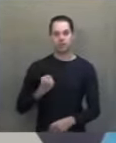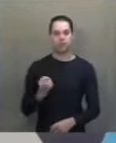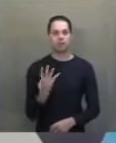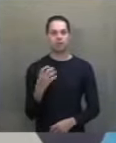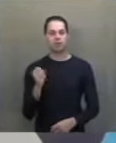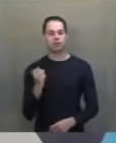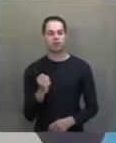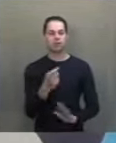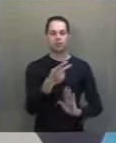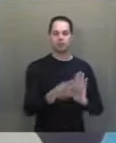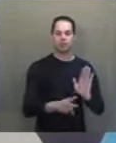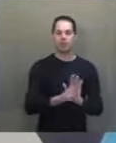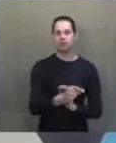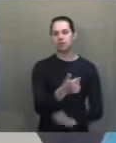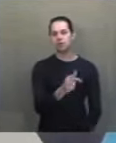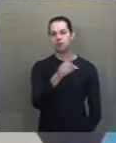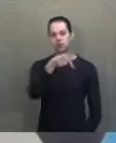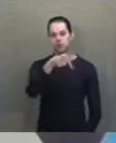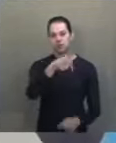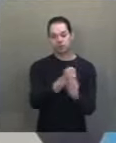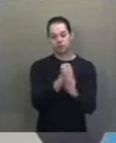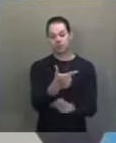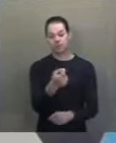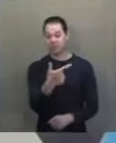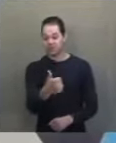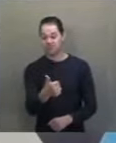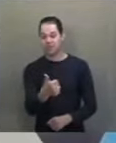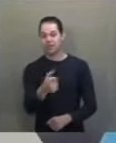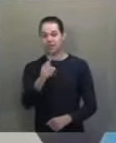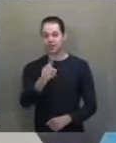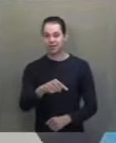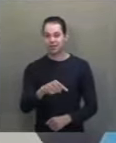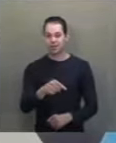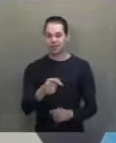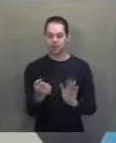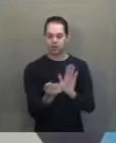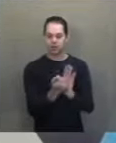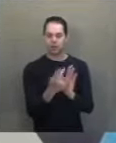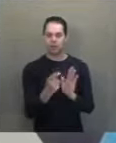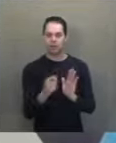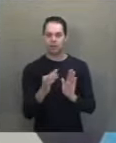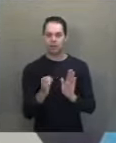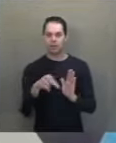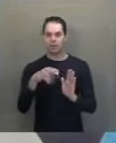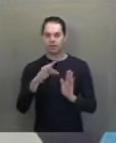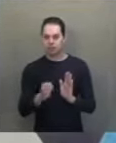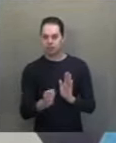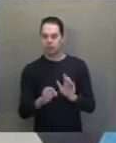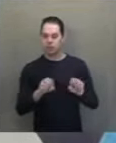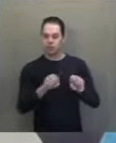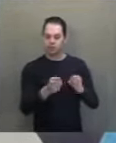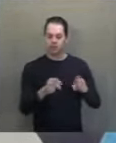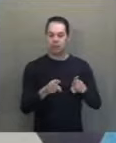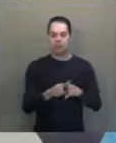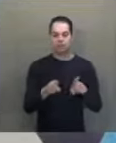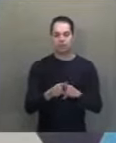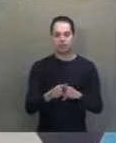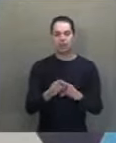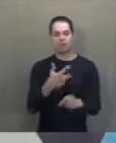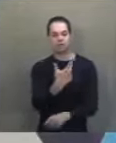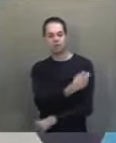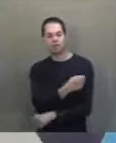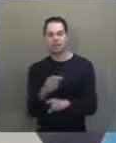ao PL 12 de 2020, que permite a quebra de patentes das vacinas e do material